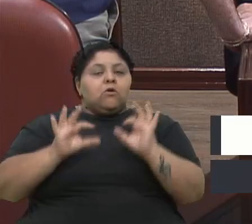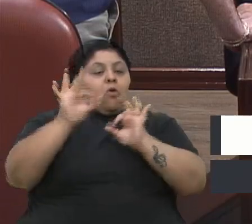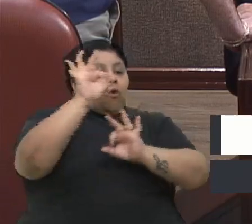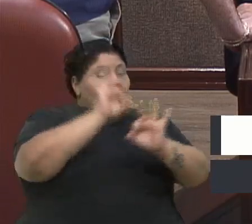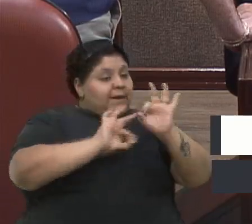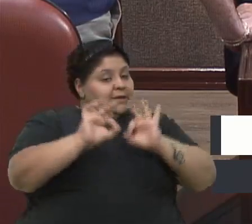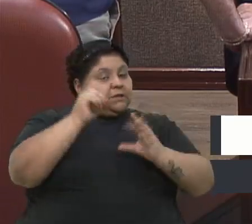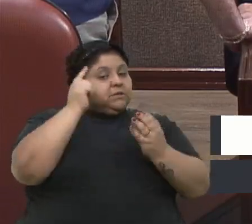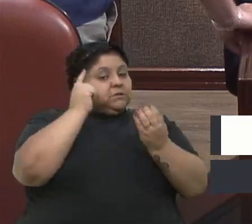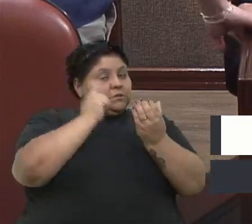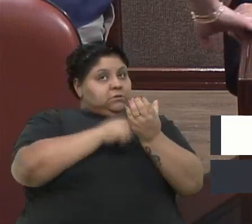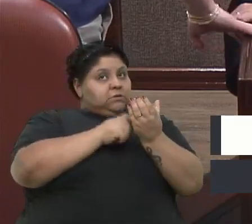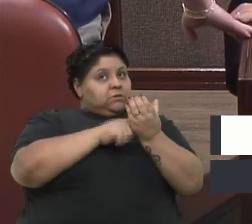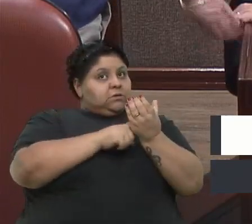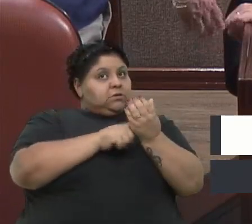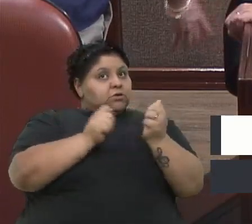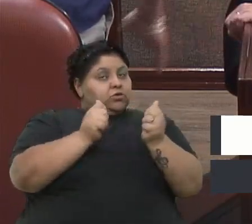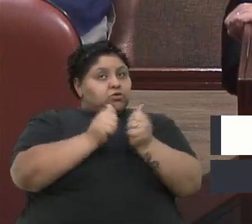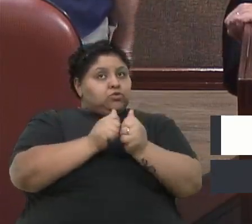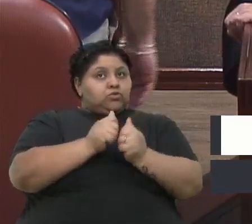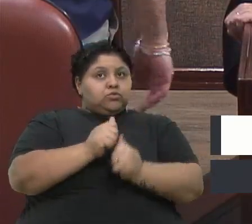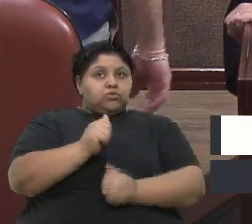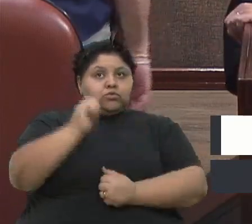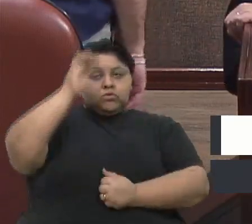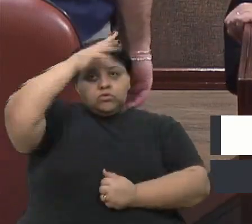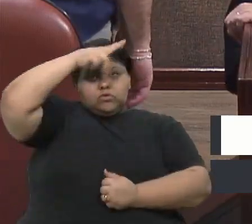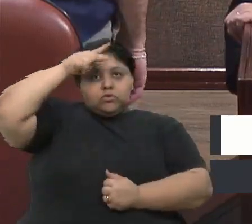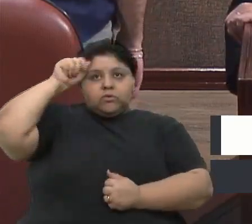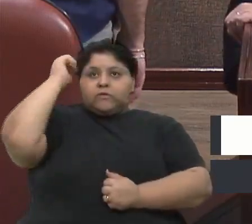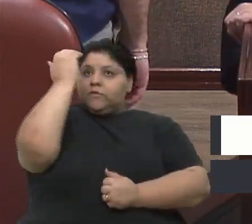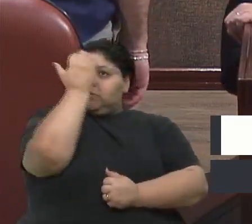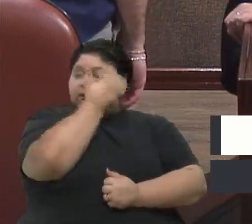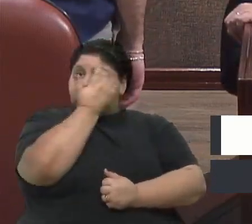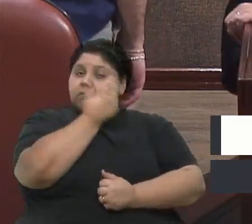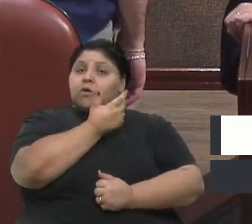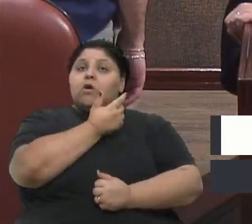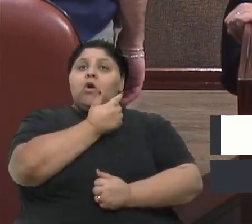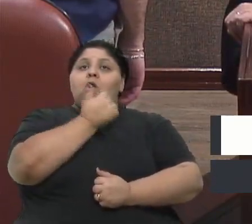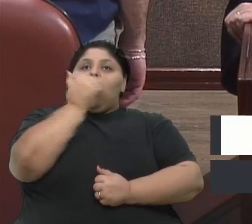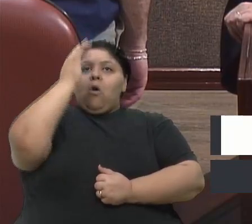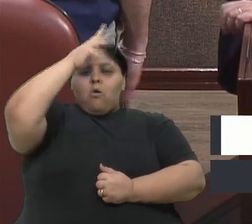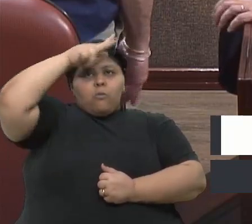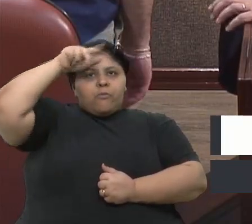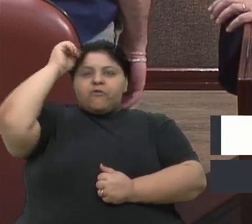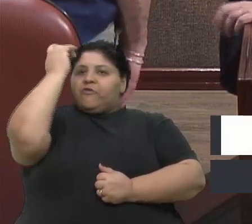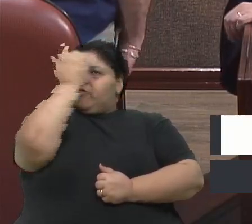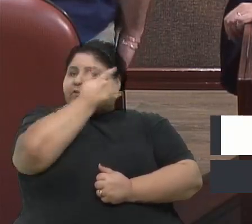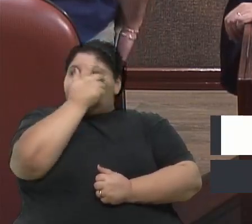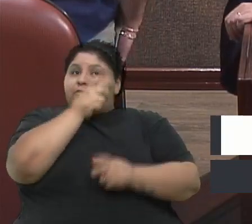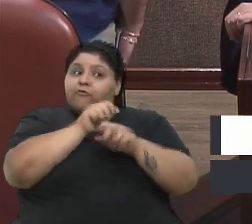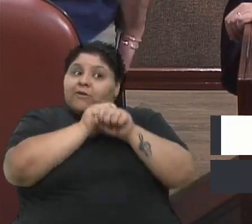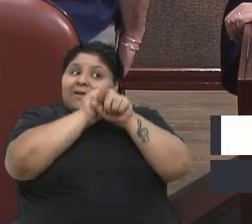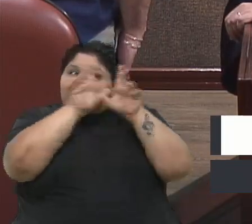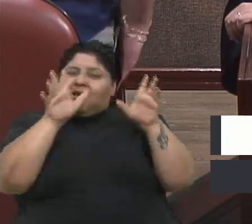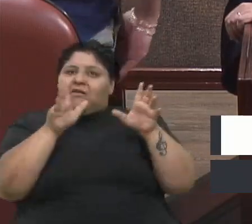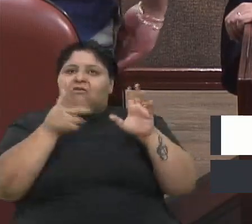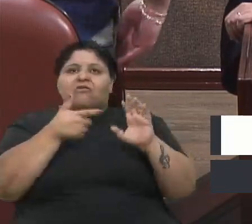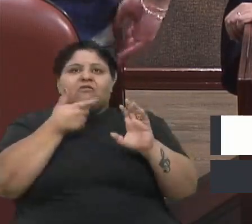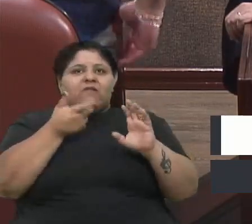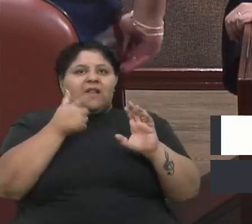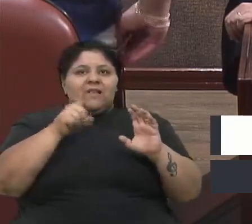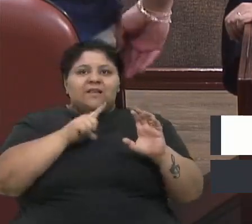agenda. O prefeito Adiló, como sempre, foi muito franco, deixou claro que, neste momento, a Prefeitura Municipal de Caxias do Sul não